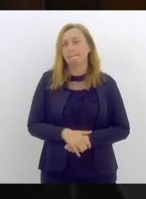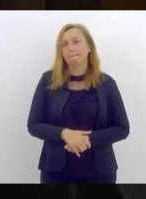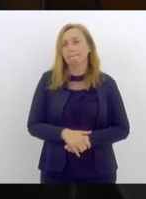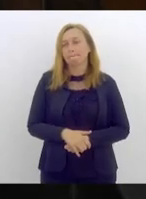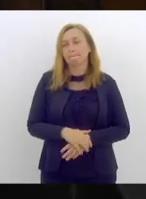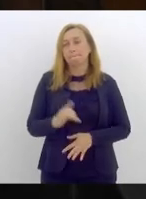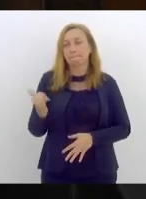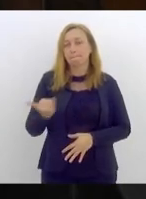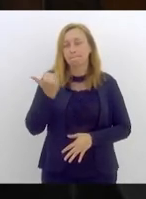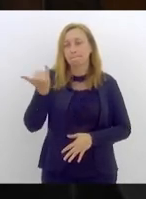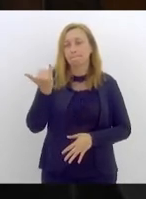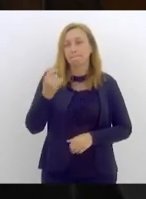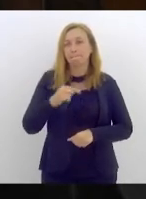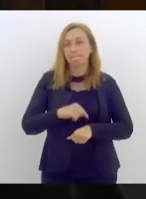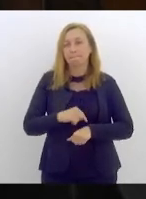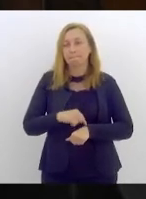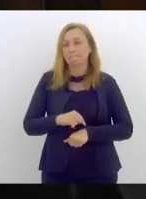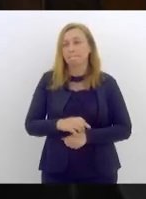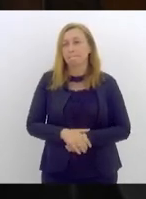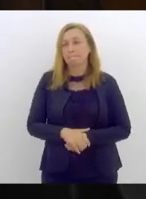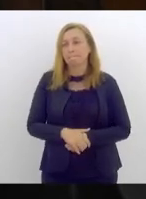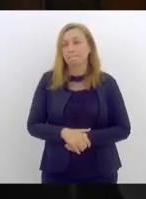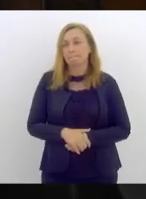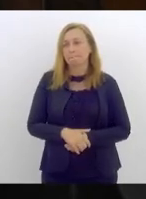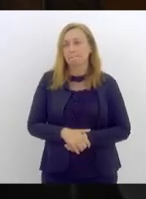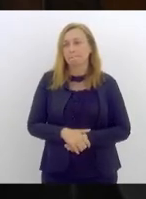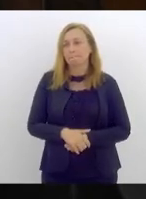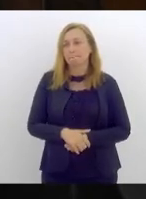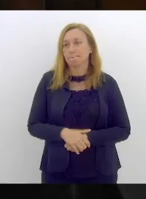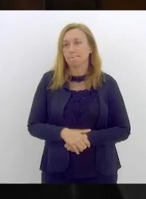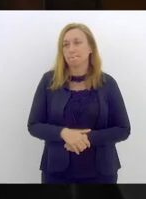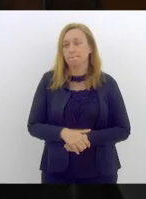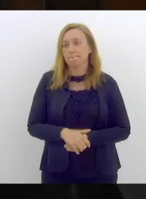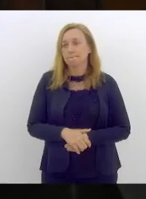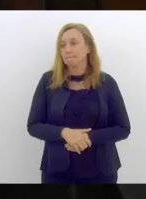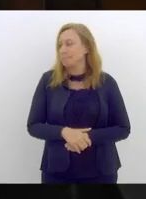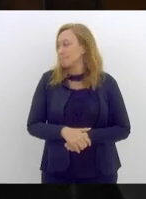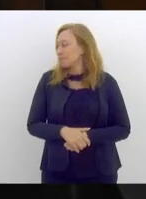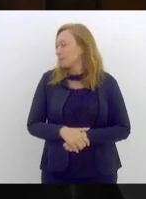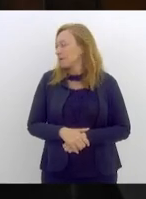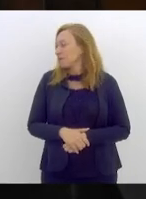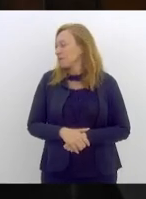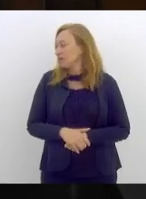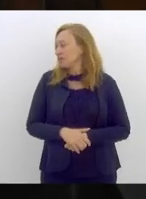elemento muito importante nesse momento que nos dá a certa estabilidade